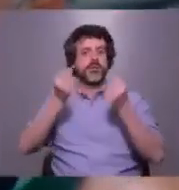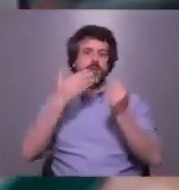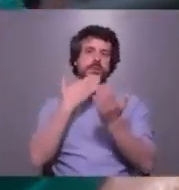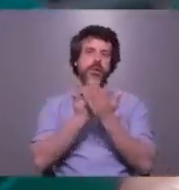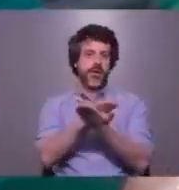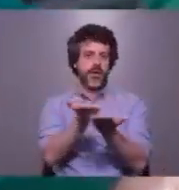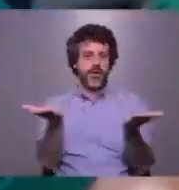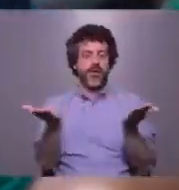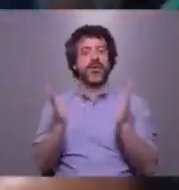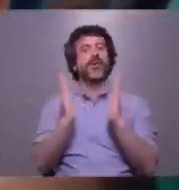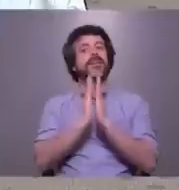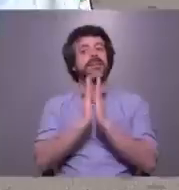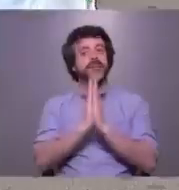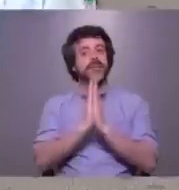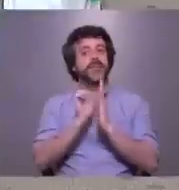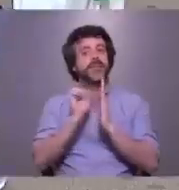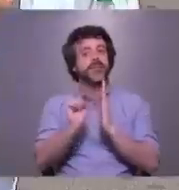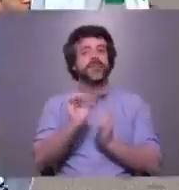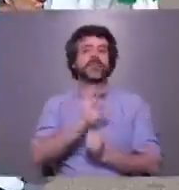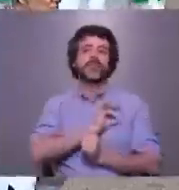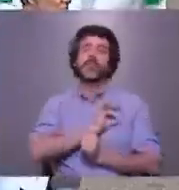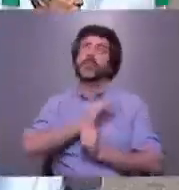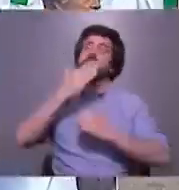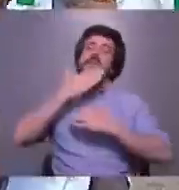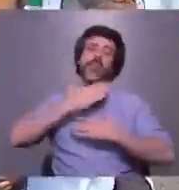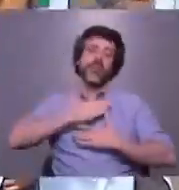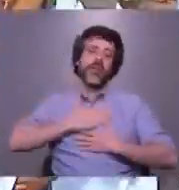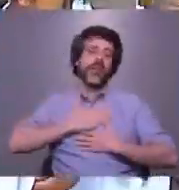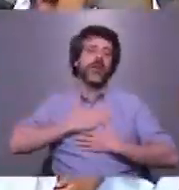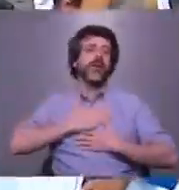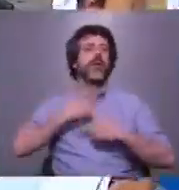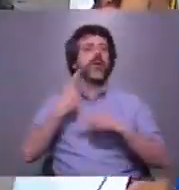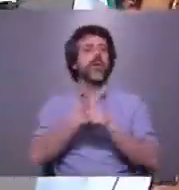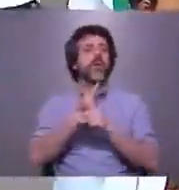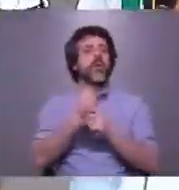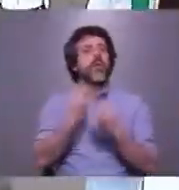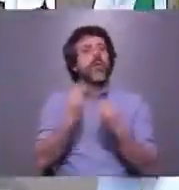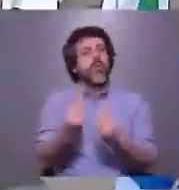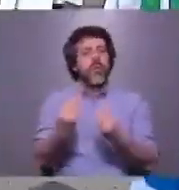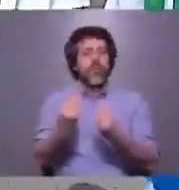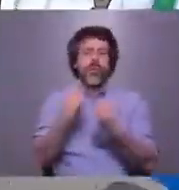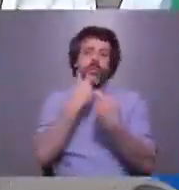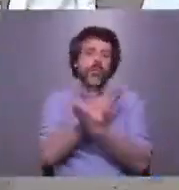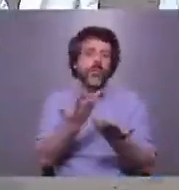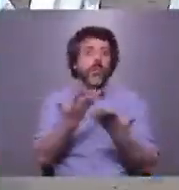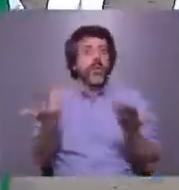Na Eucaristia, recebemos do Senhor tudo o que é bom. Todos de